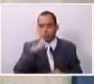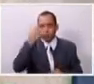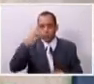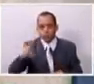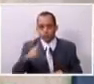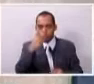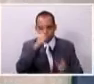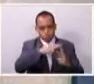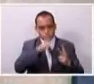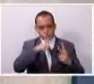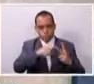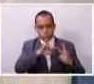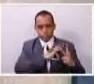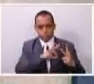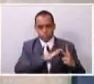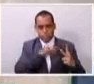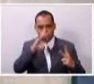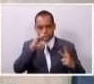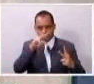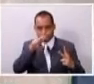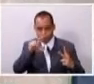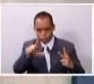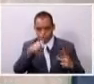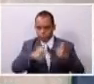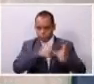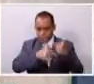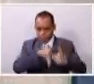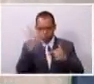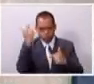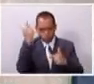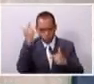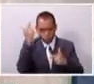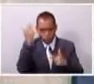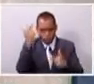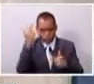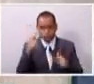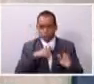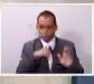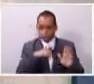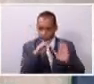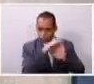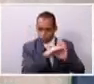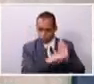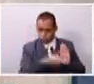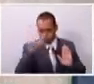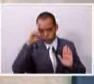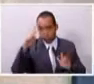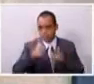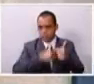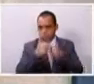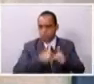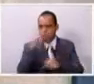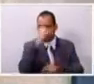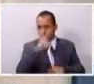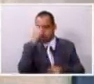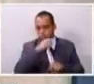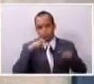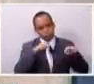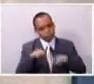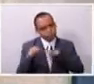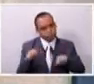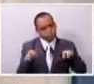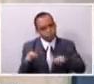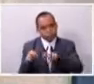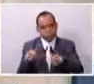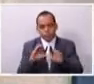2 guardas civis metropolitanos exerciam sua função, ou seja, estavam escalados de serviço, trabalhando em prol da